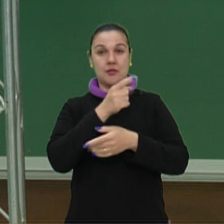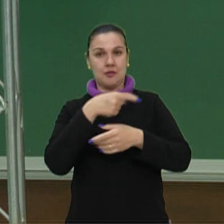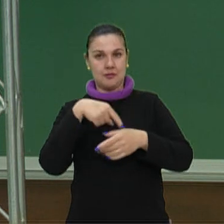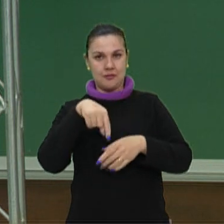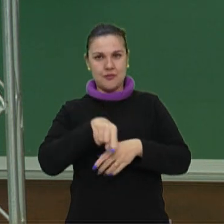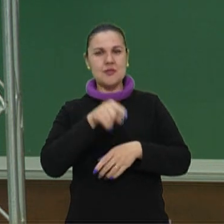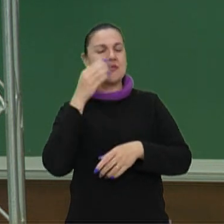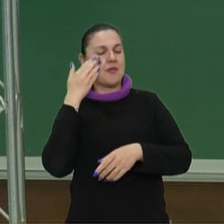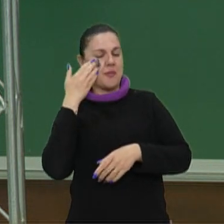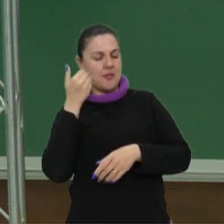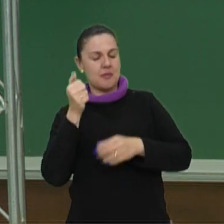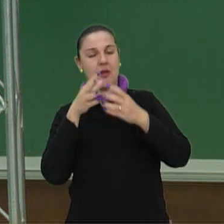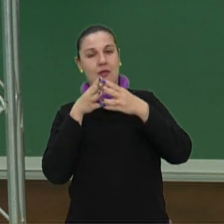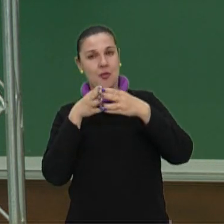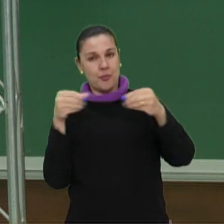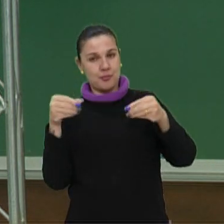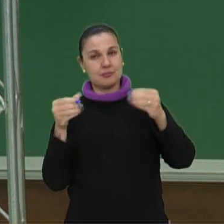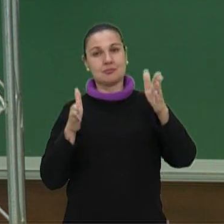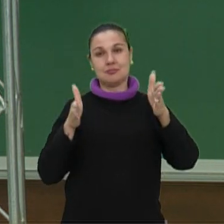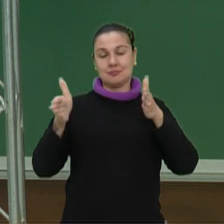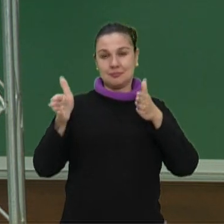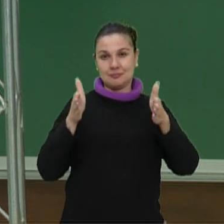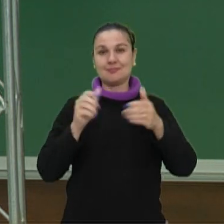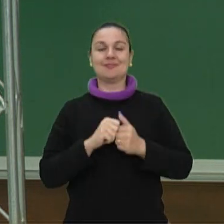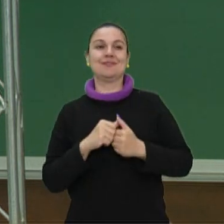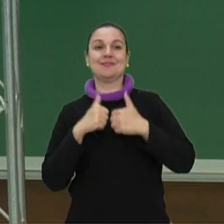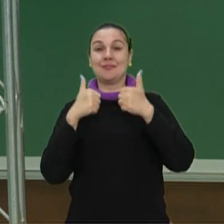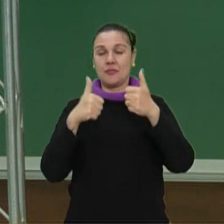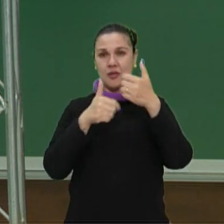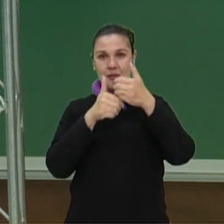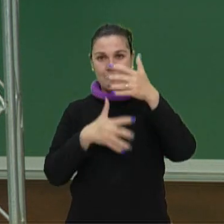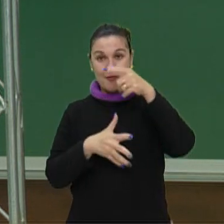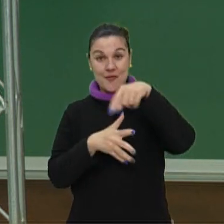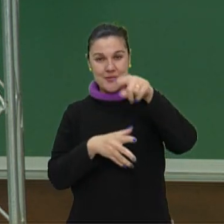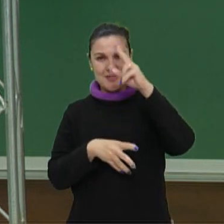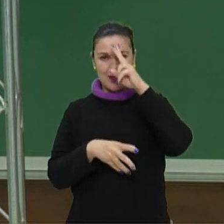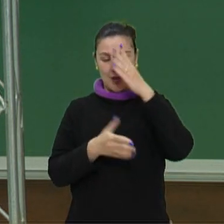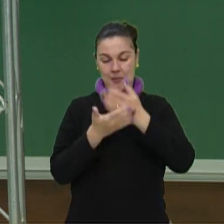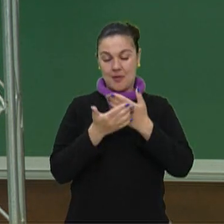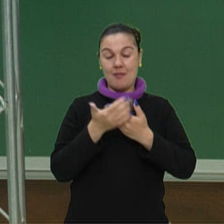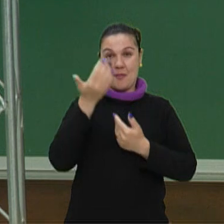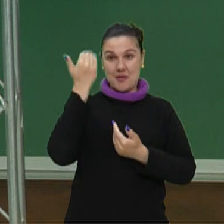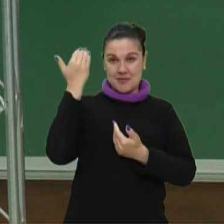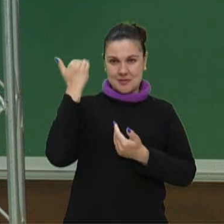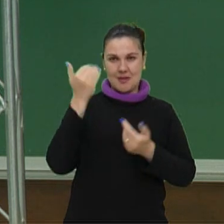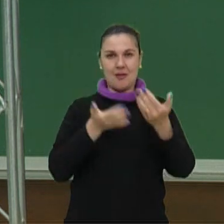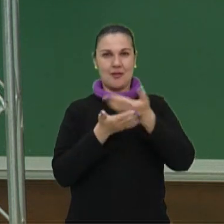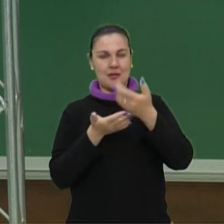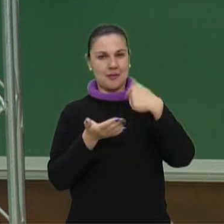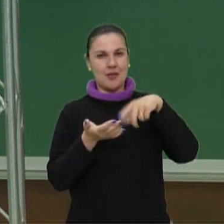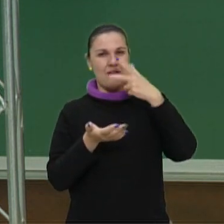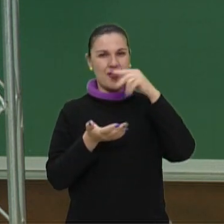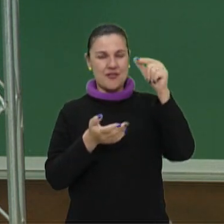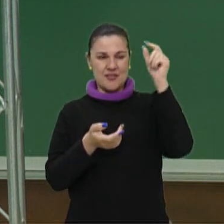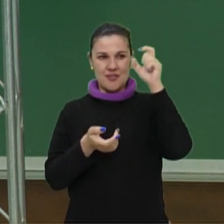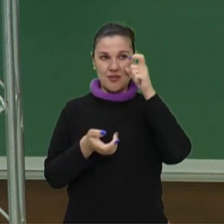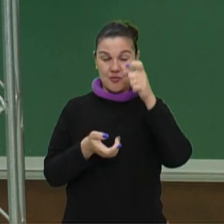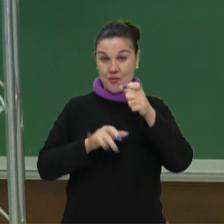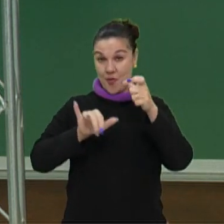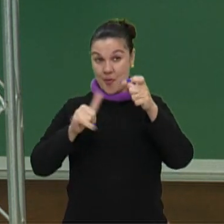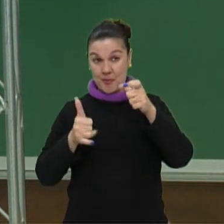ok? Elas acabam desaparecendo em algum momento, tá? Para quem lembra, para quem assistiu às aulas anteriores, até quem não assistiu,